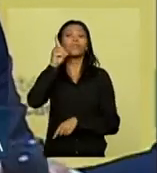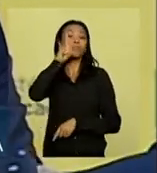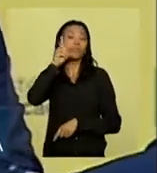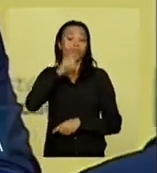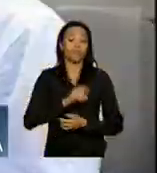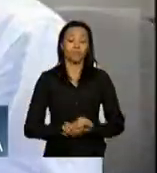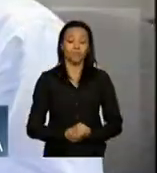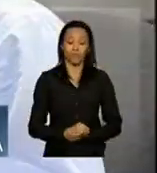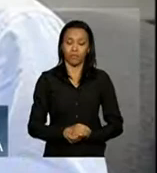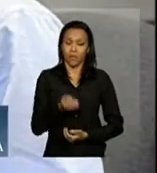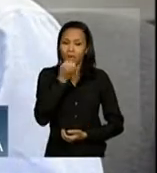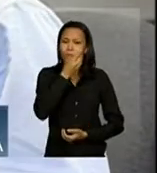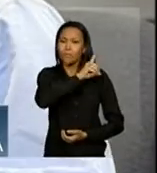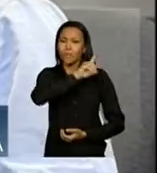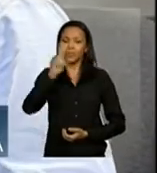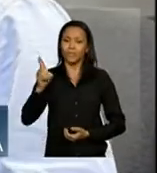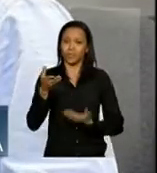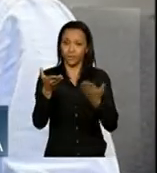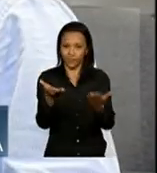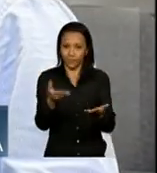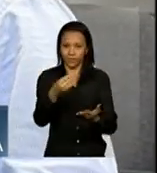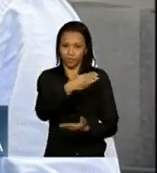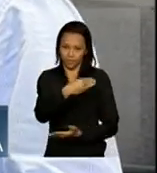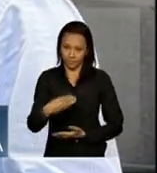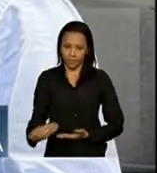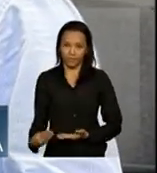Oi bom dia Ministro fala